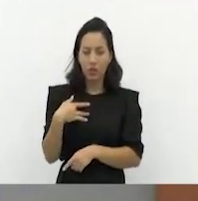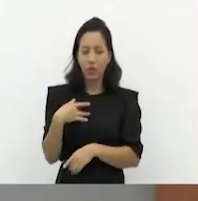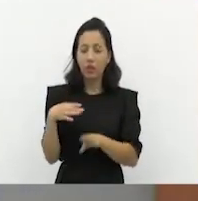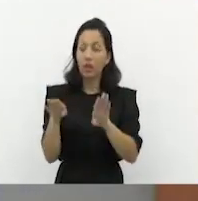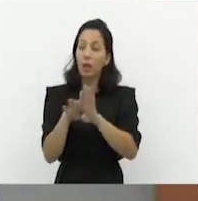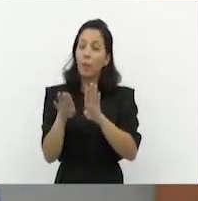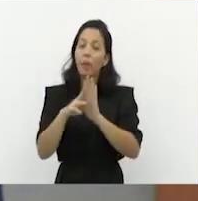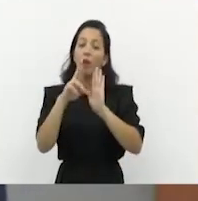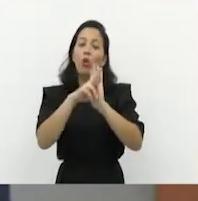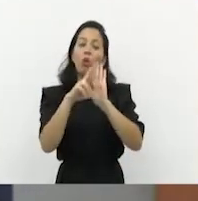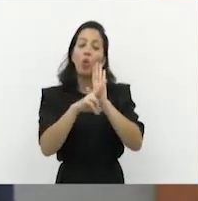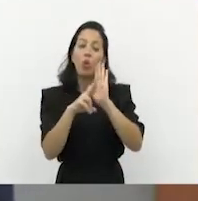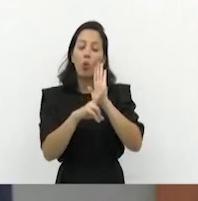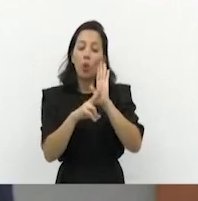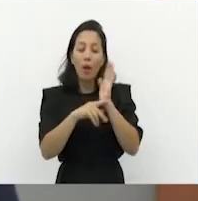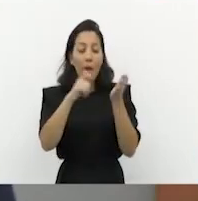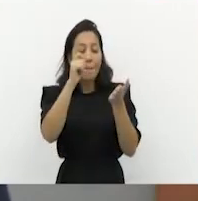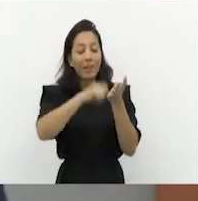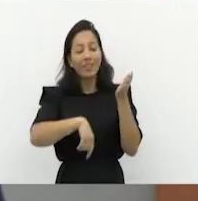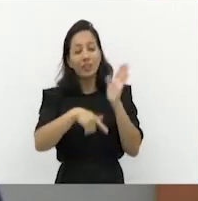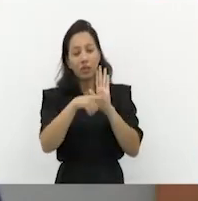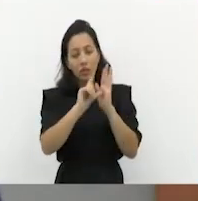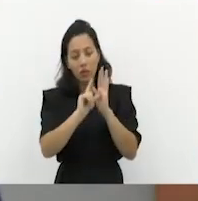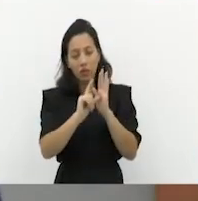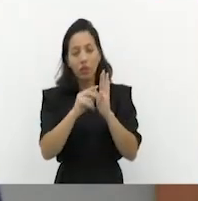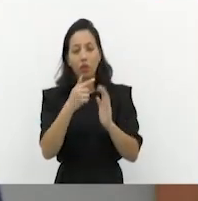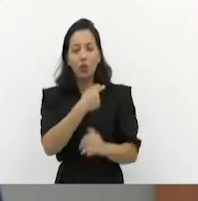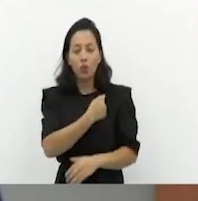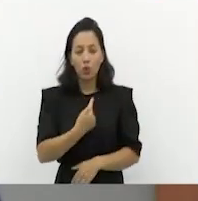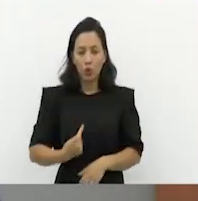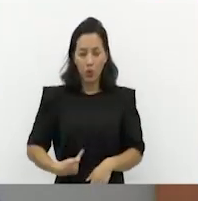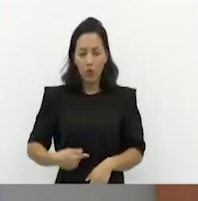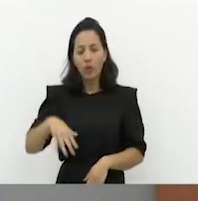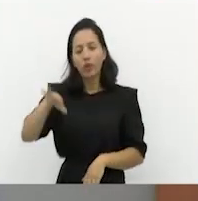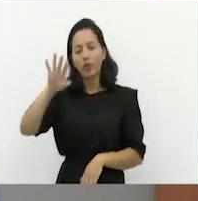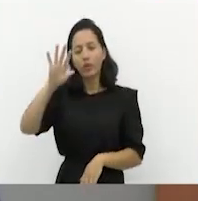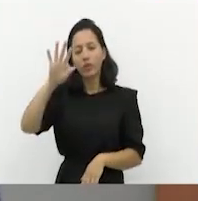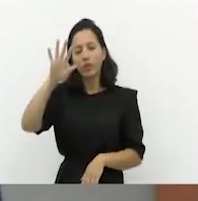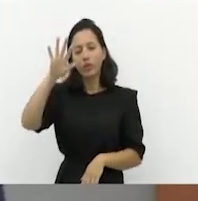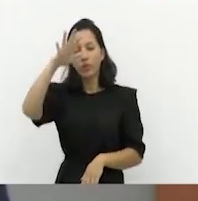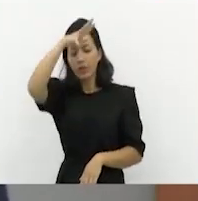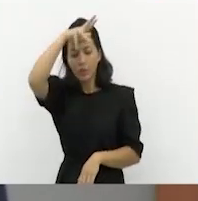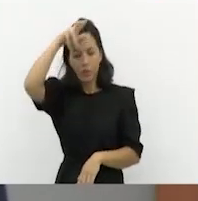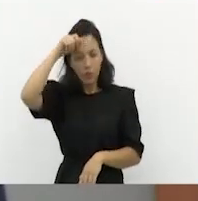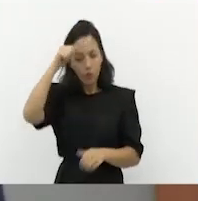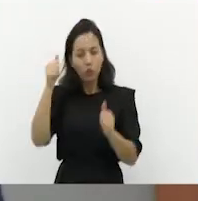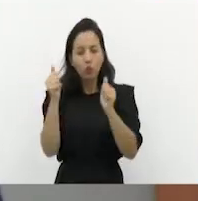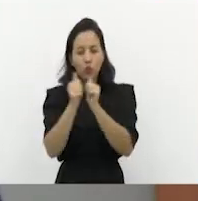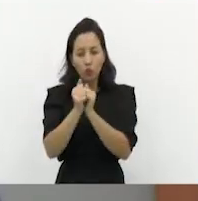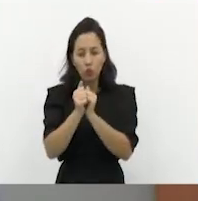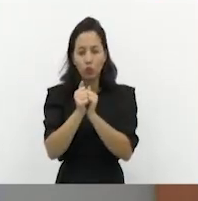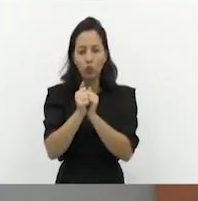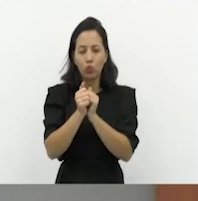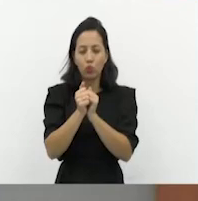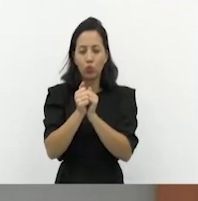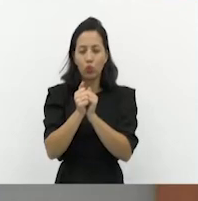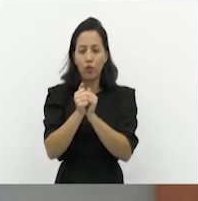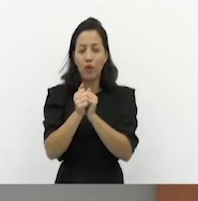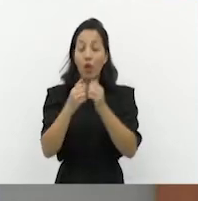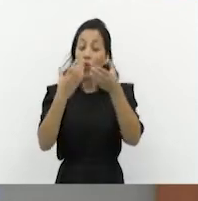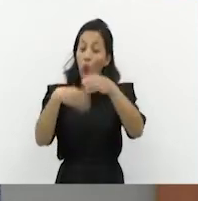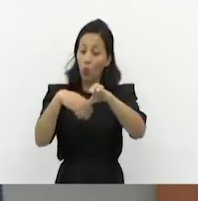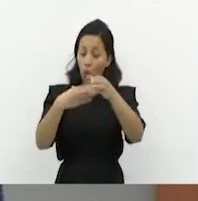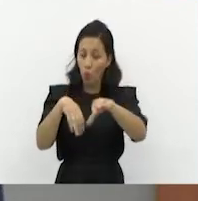ajustamento e condutas que foi assinado pelo governador do Estado com o Ministério Público para a realização de concurso